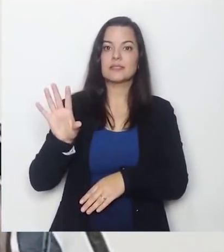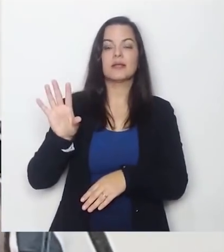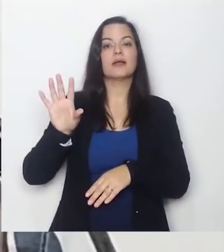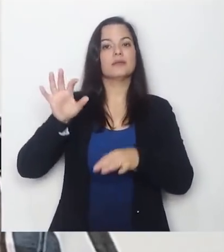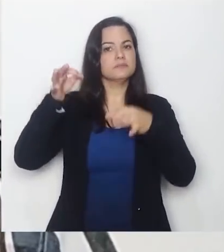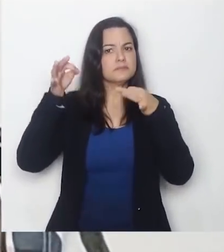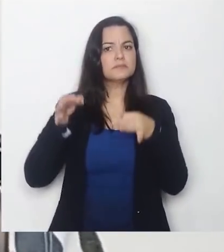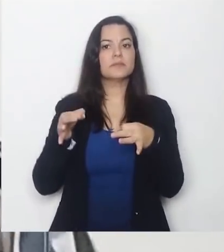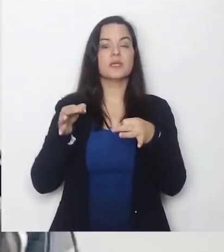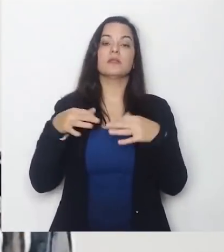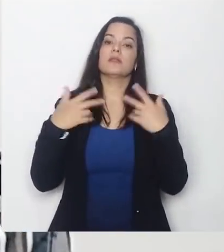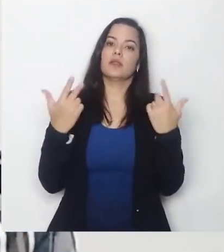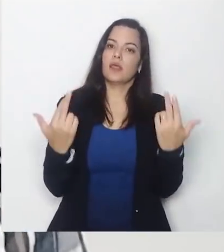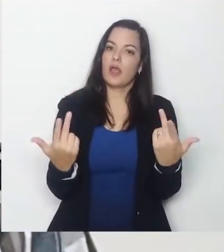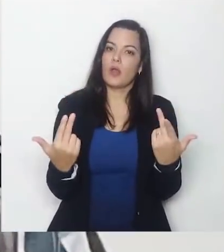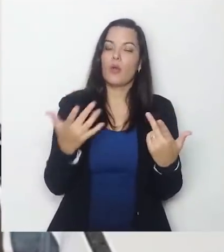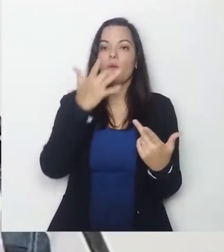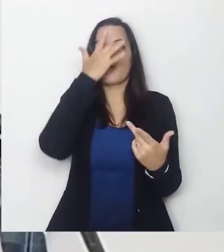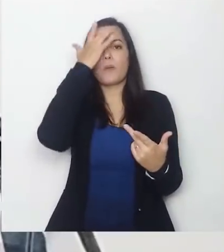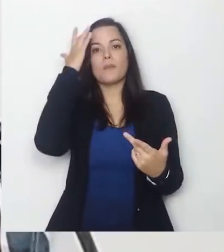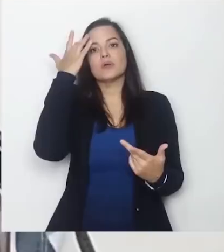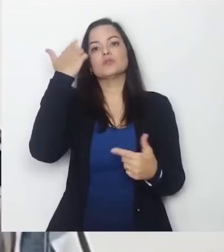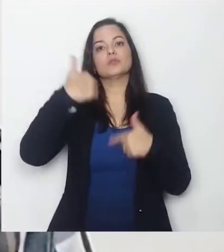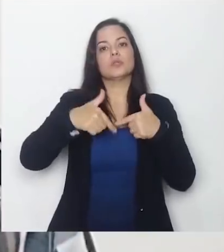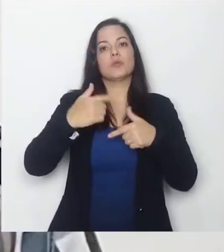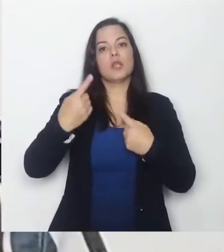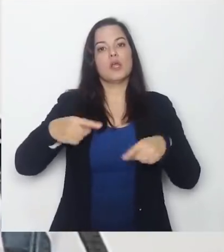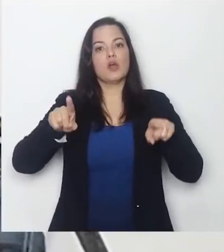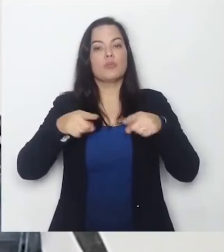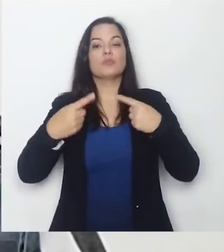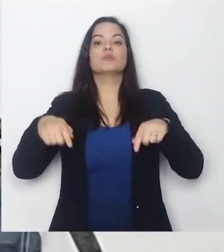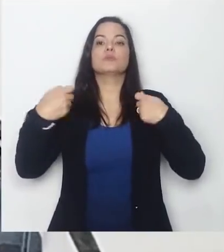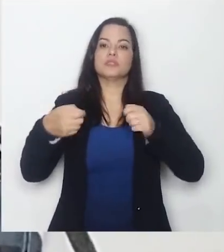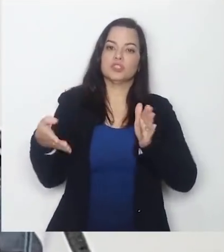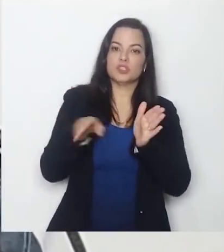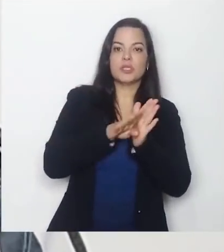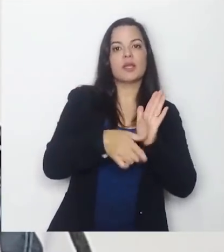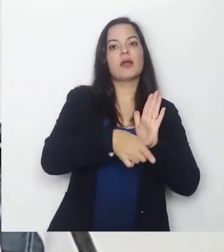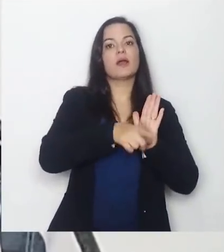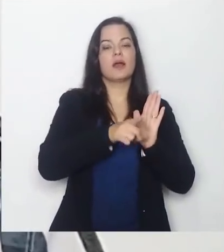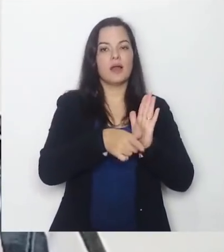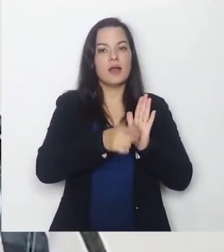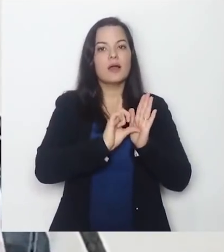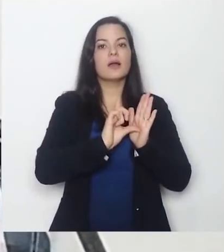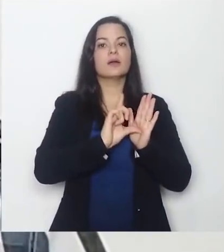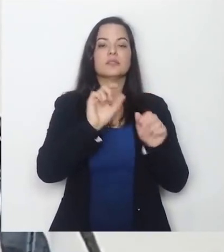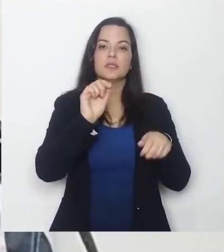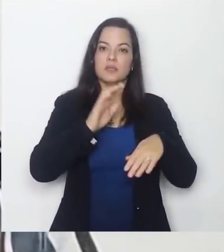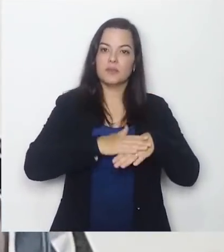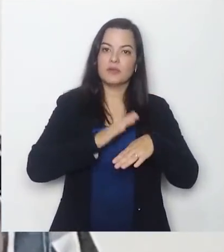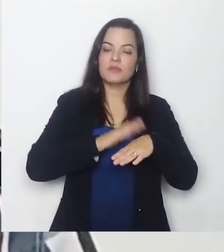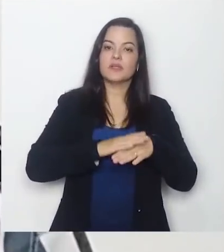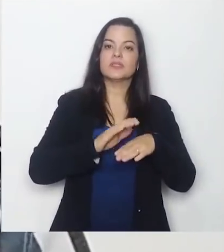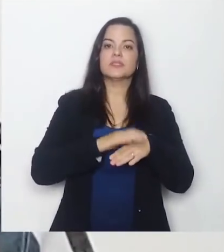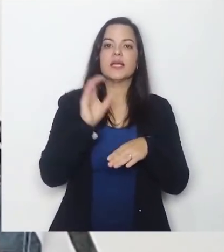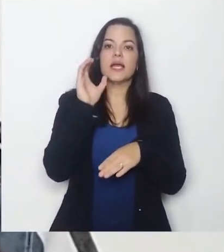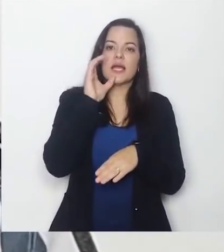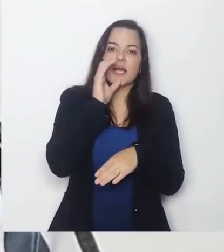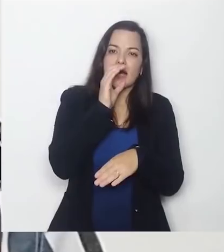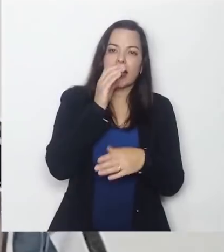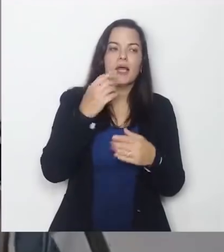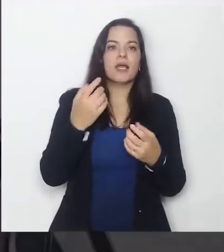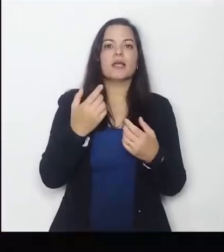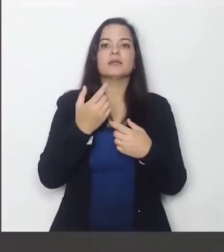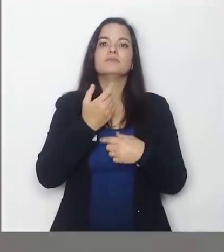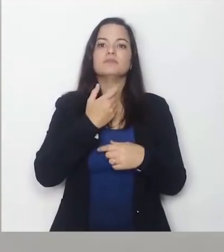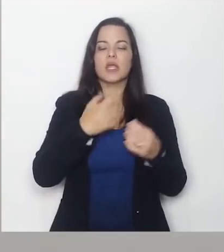ele precisa chegar antes para que ele faça os alongamentos e aqueça o seu instrumento, para não ter problemas de saúde